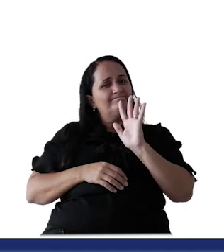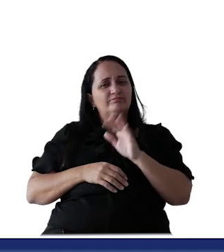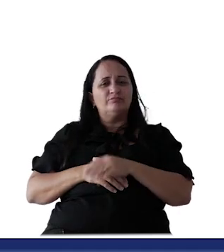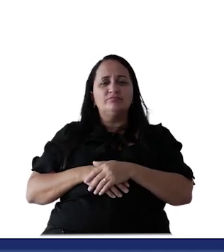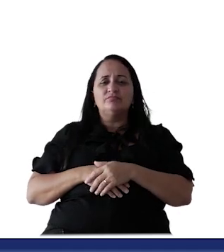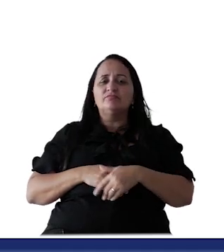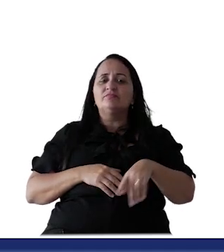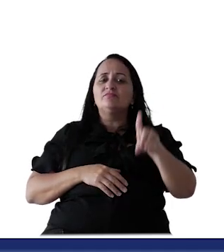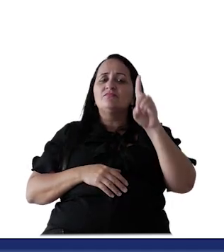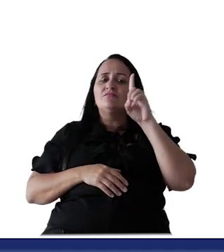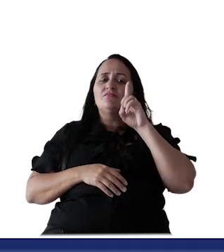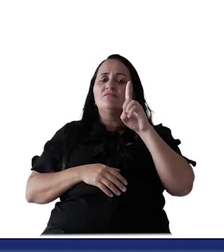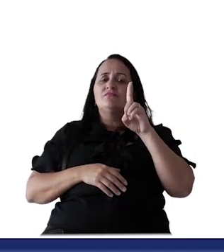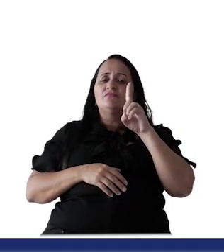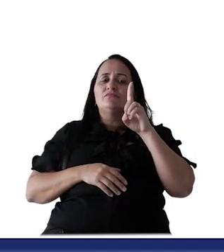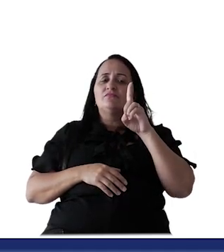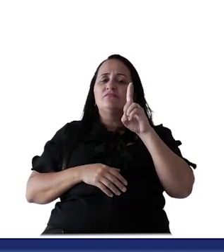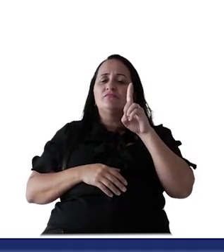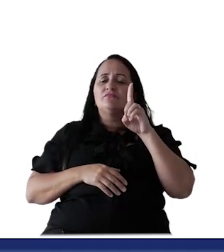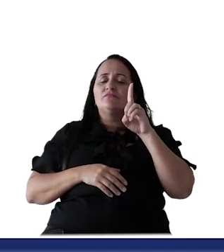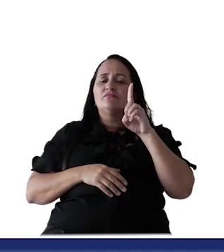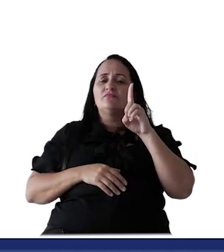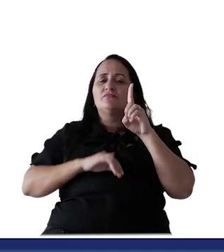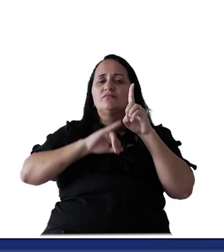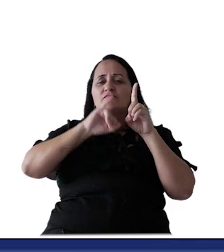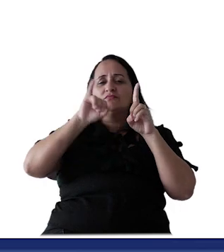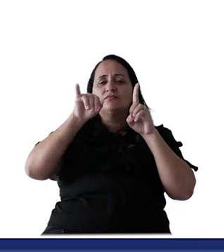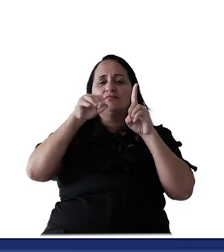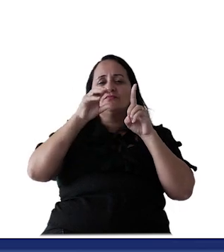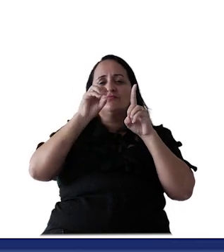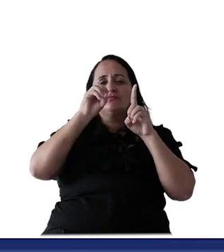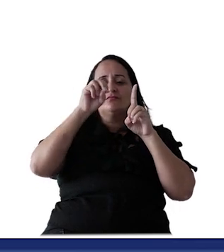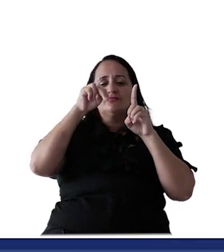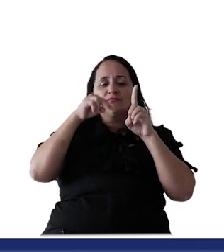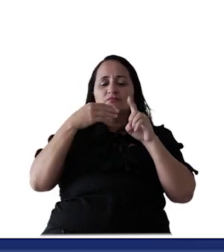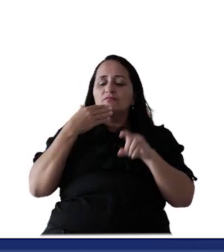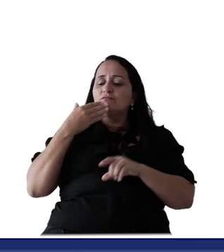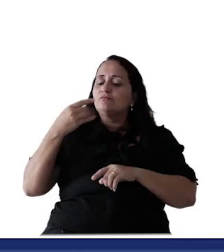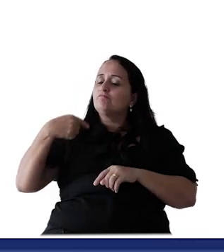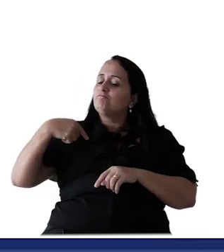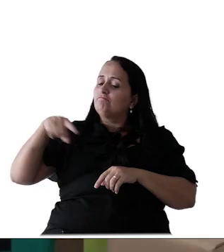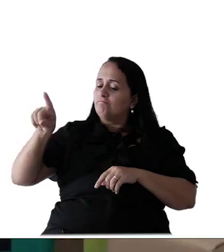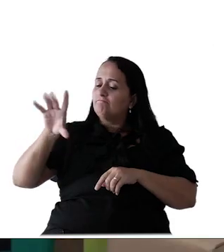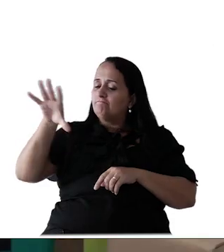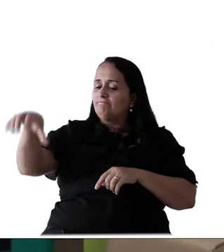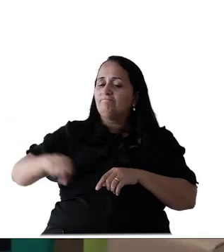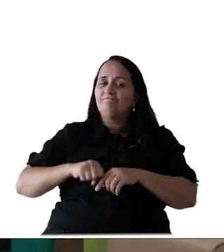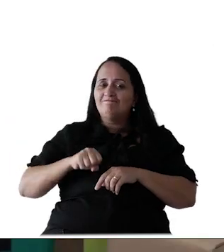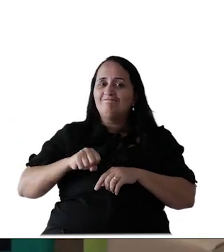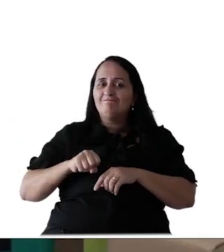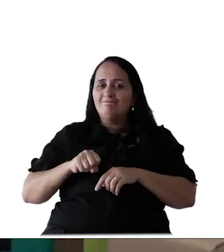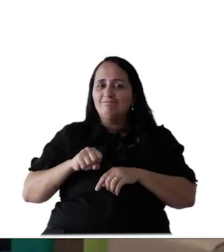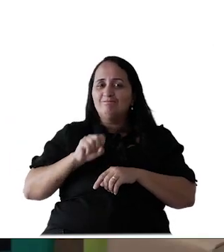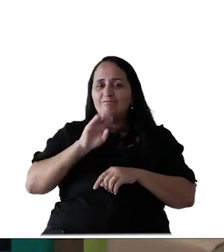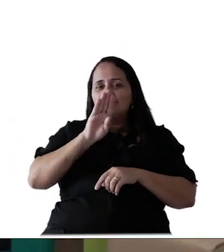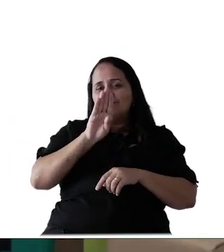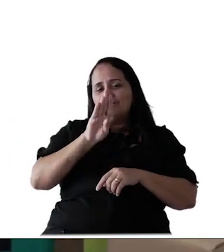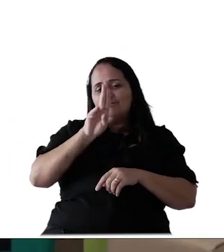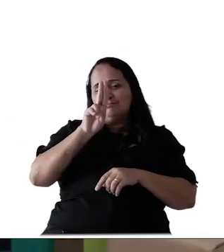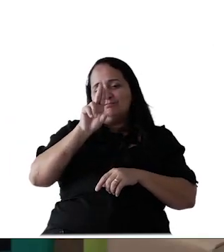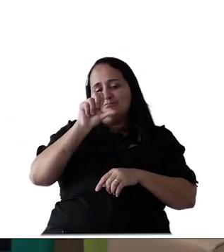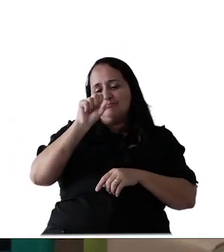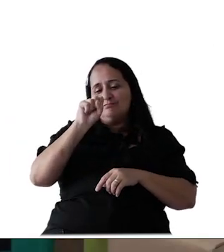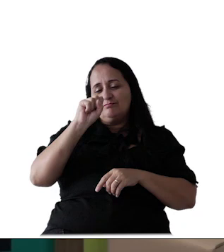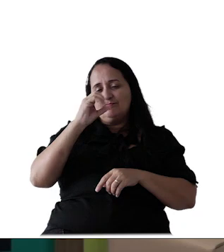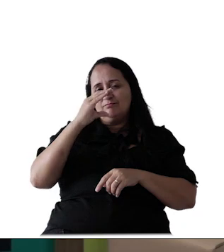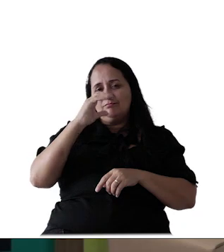Ou letra D, quando John pediu, né, novamente, vá buscá-lo. Buscá-lo poderia